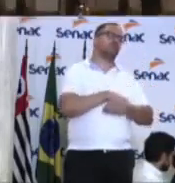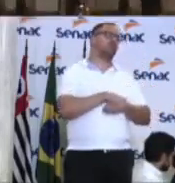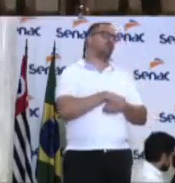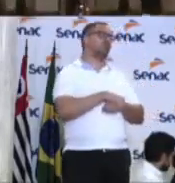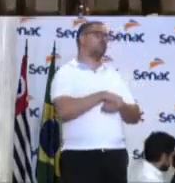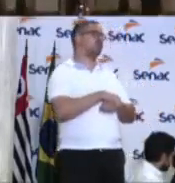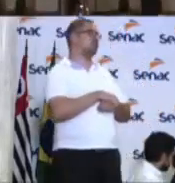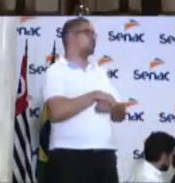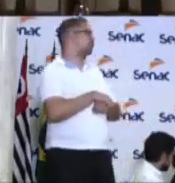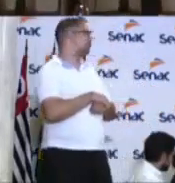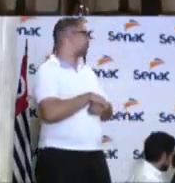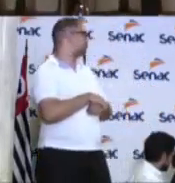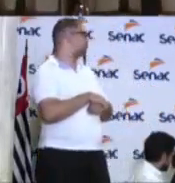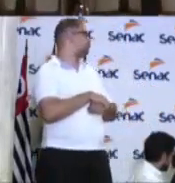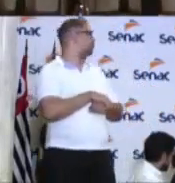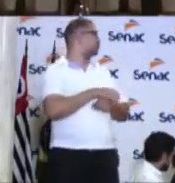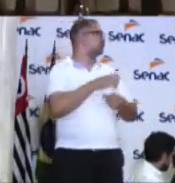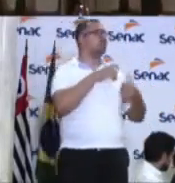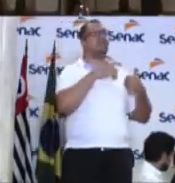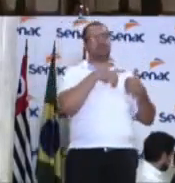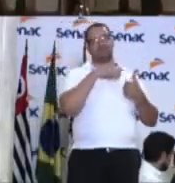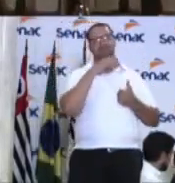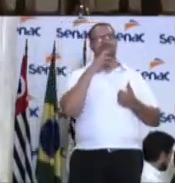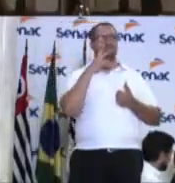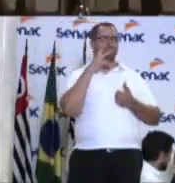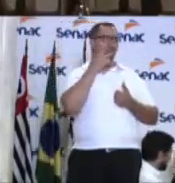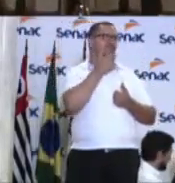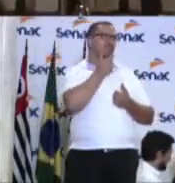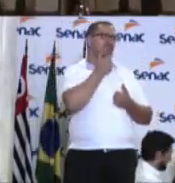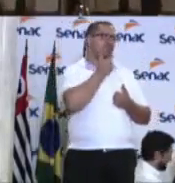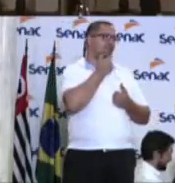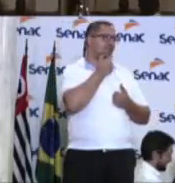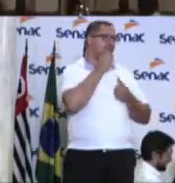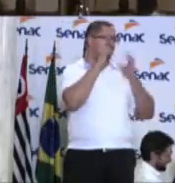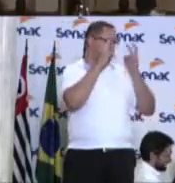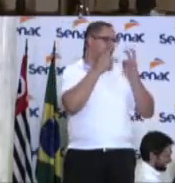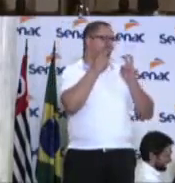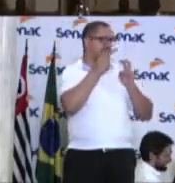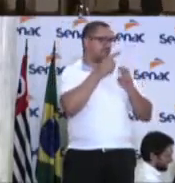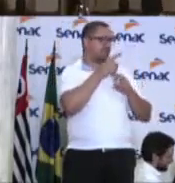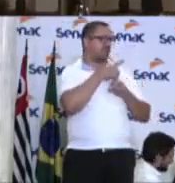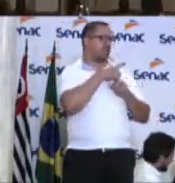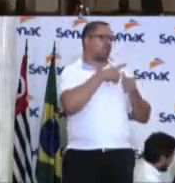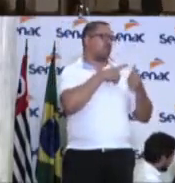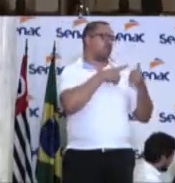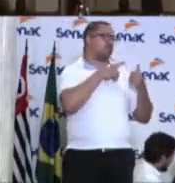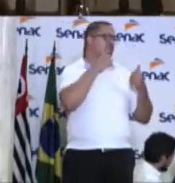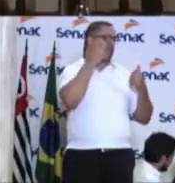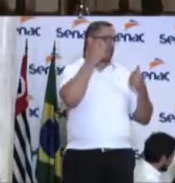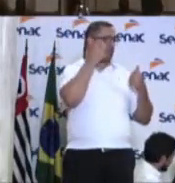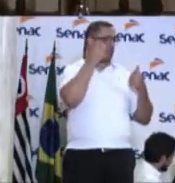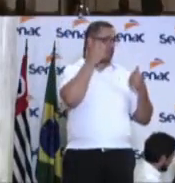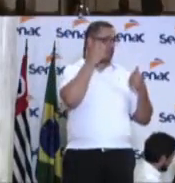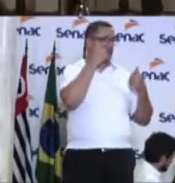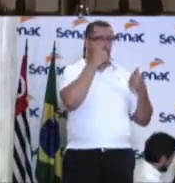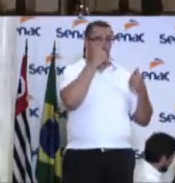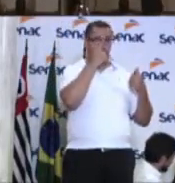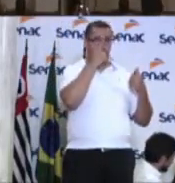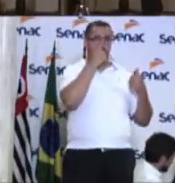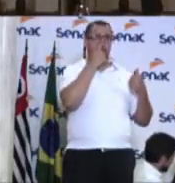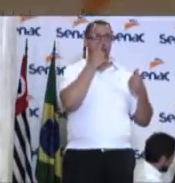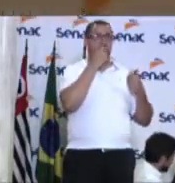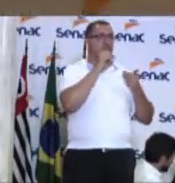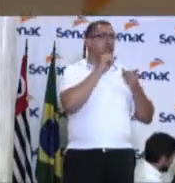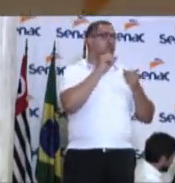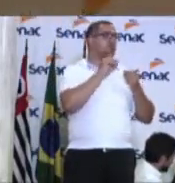Middle class. Também, alguém estuda mais que eu lá. Aí, então, em cima disso, a gente